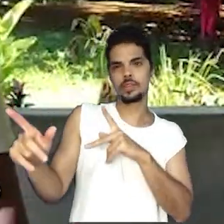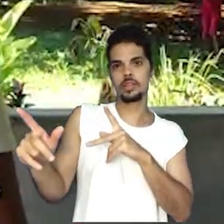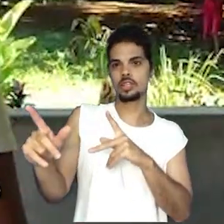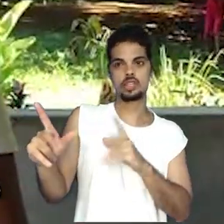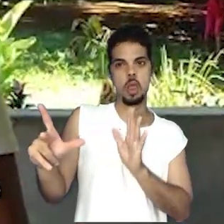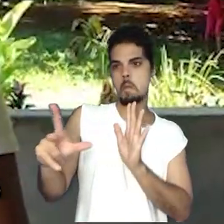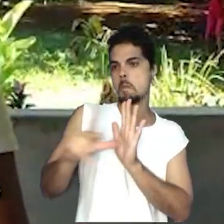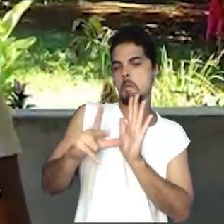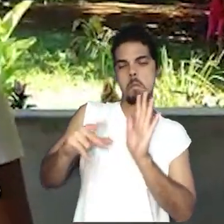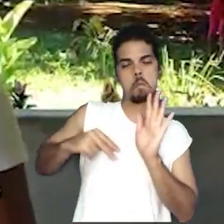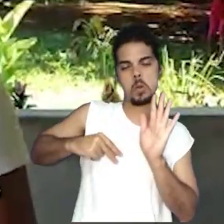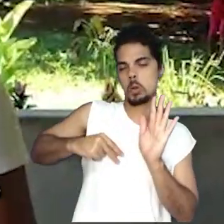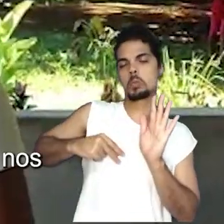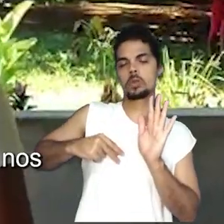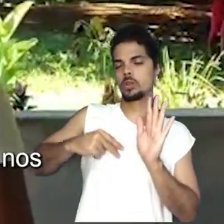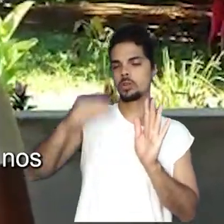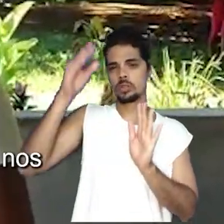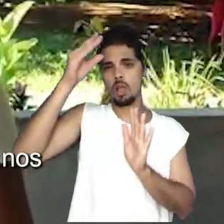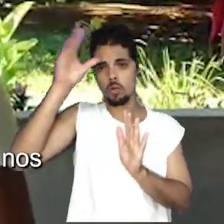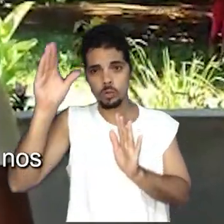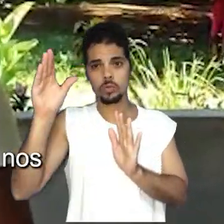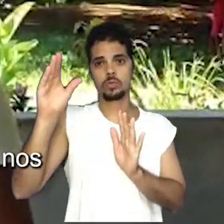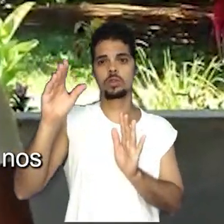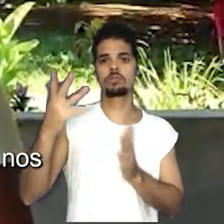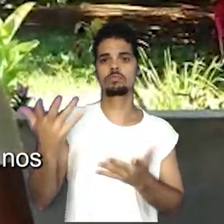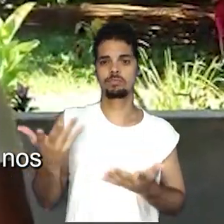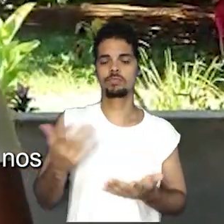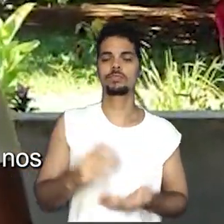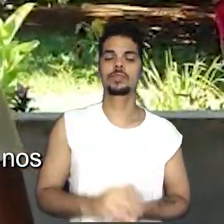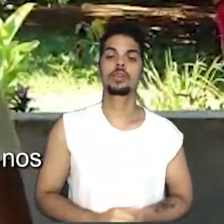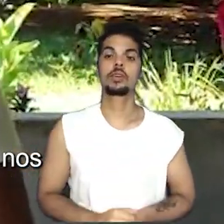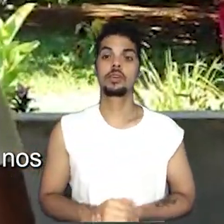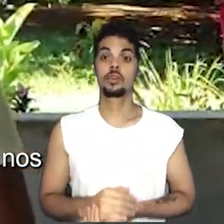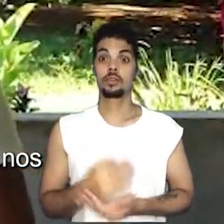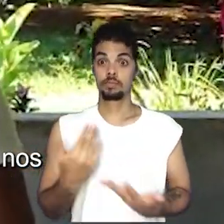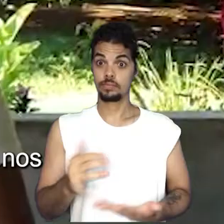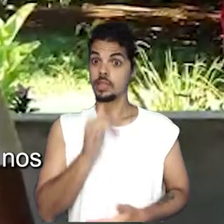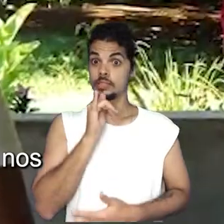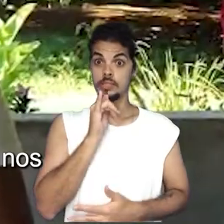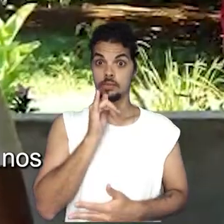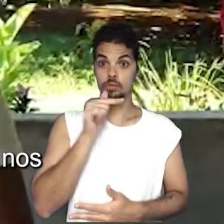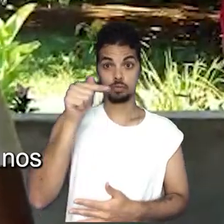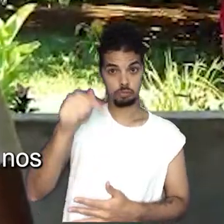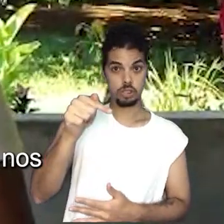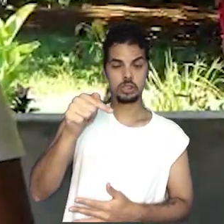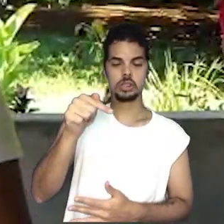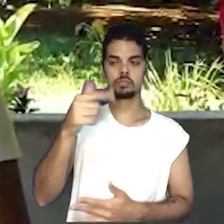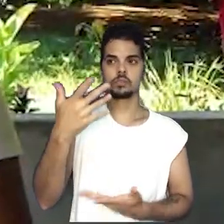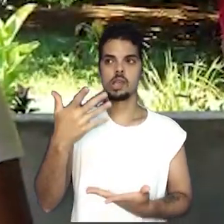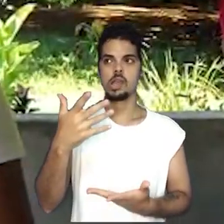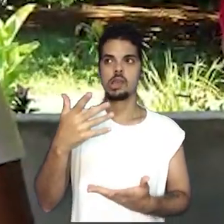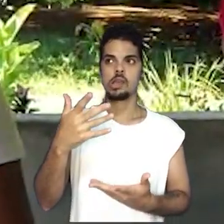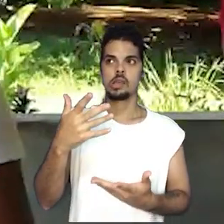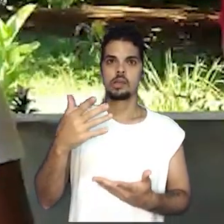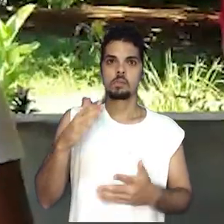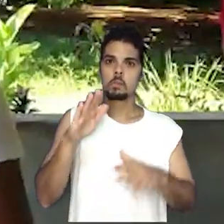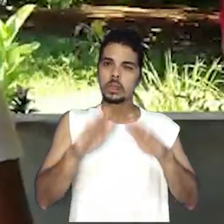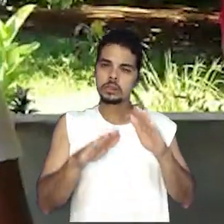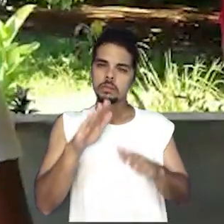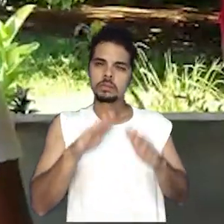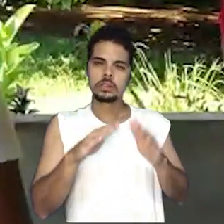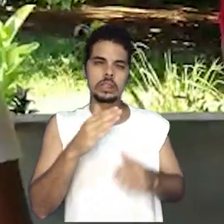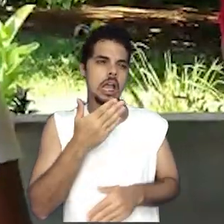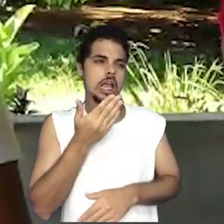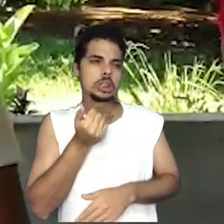porque antes de ser brasileiro a gente é caripuna, né? Nós somos caripuna e o que nos representa hoje é a nossa identidade. No dia 7 de setembro, por exemplo,